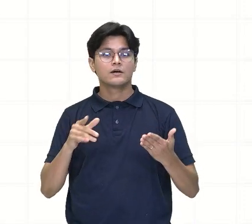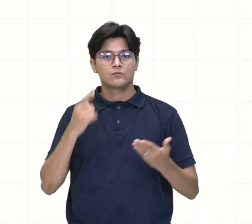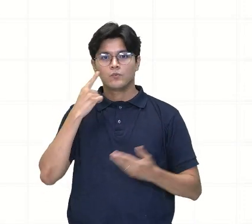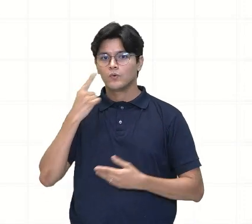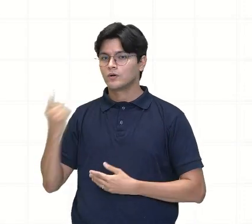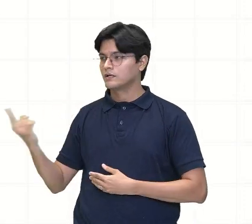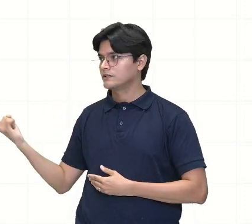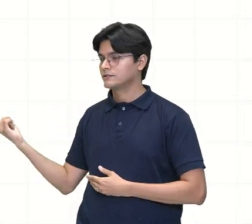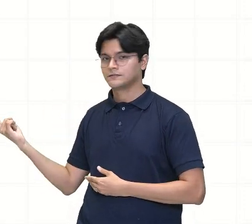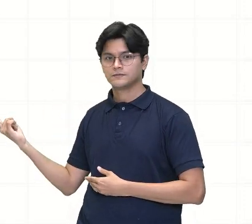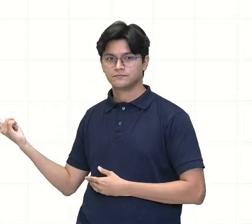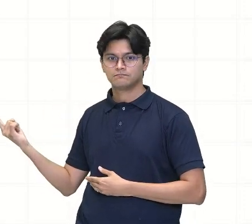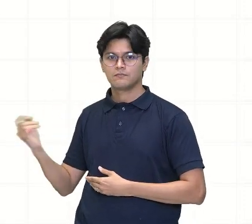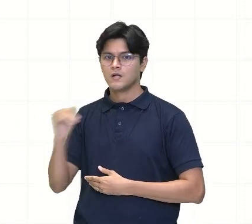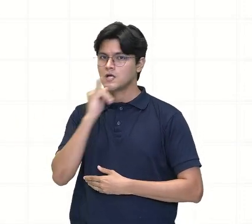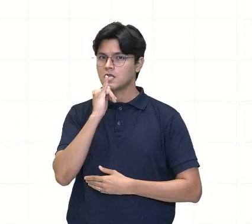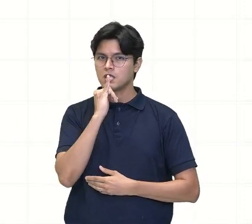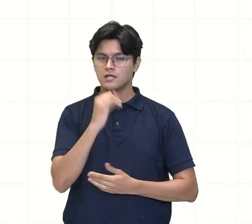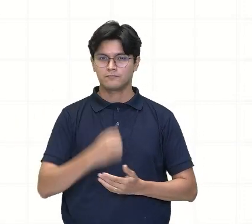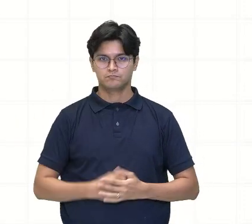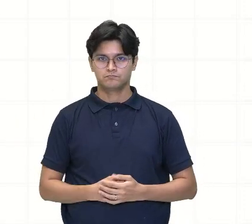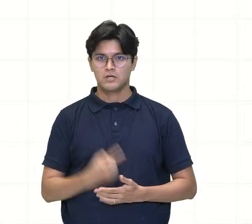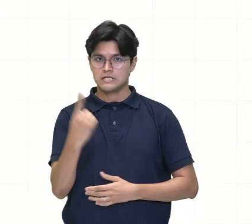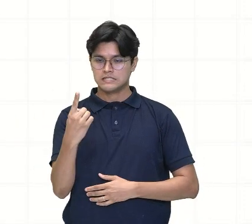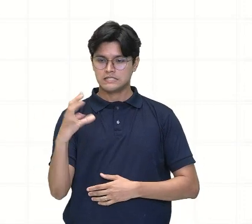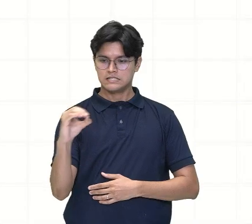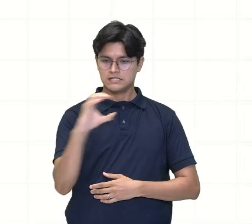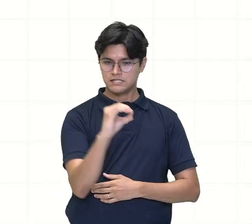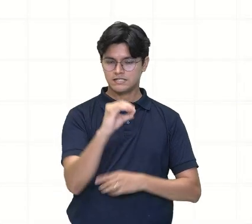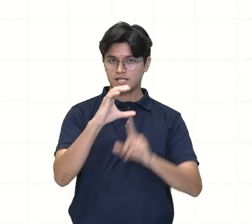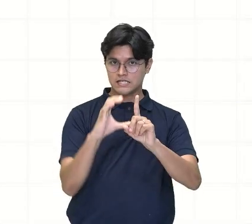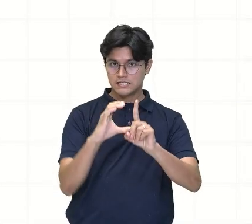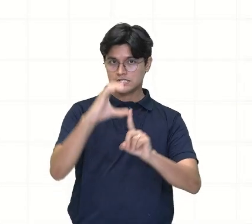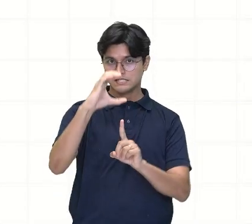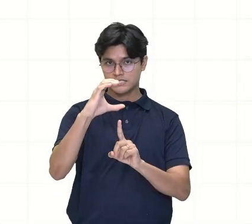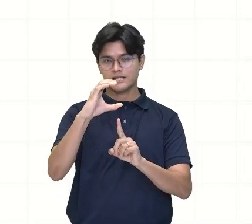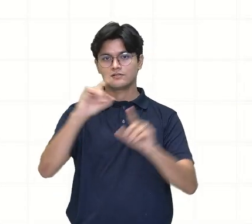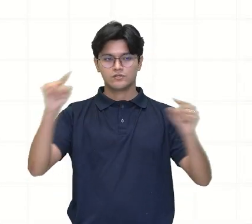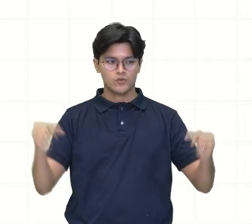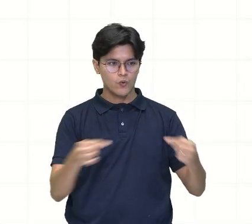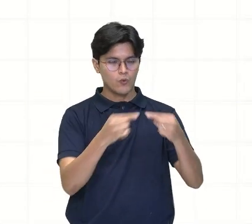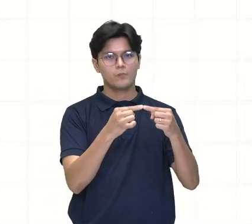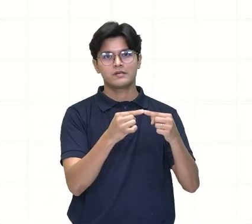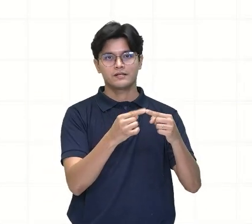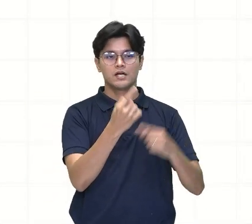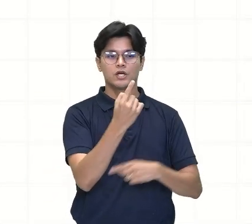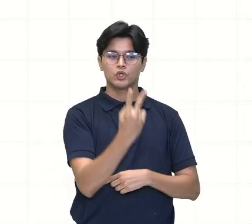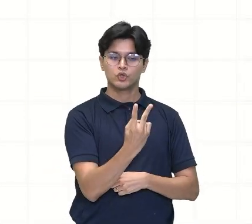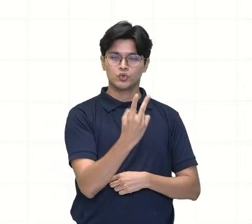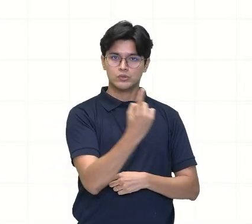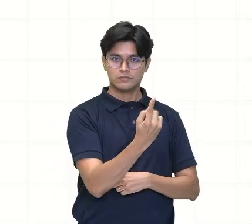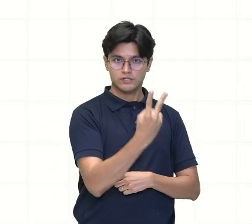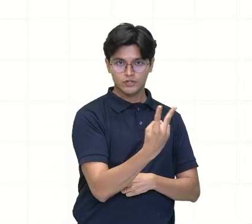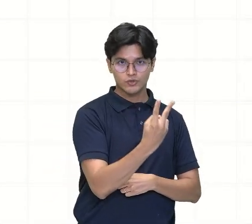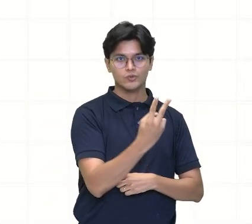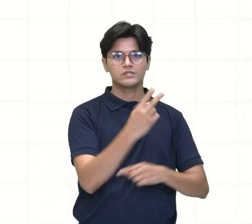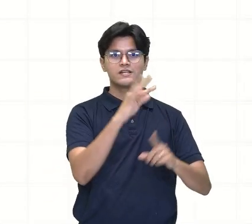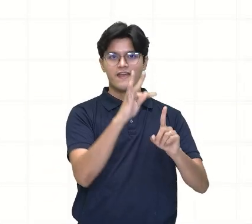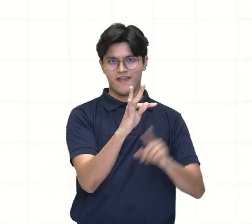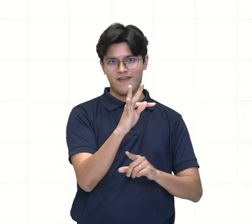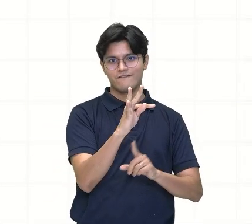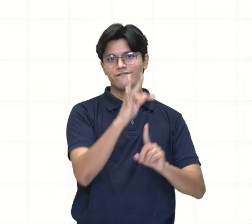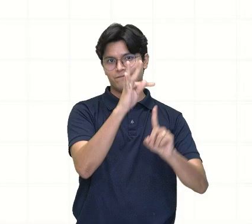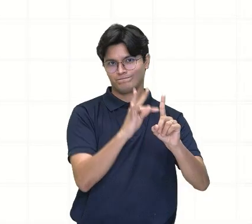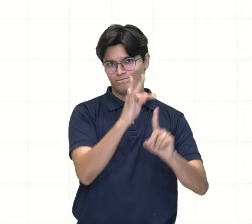graus Celsius equivalem a 212 graus Fahrenheit. É a mesma temperatura, só que está medido